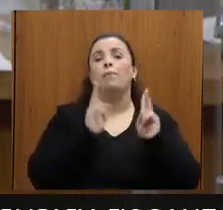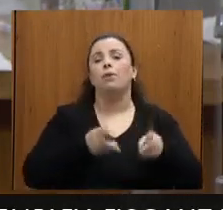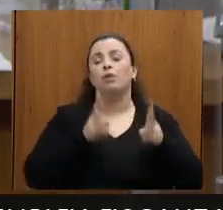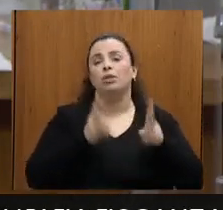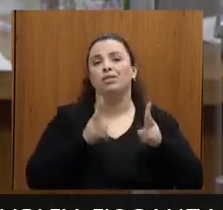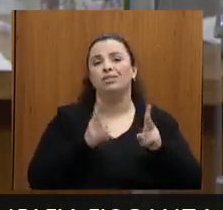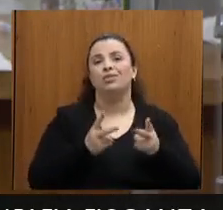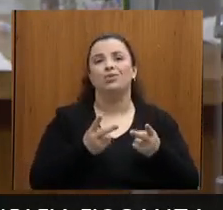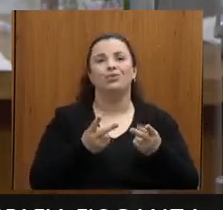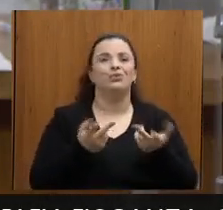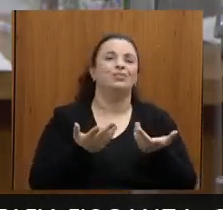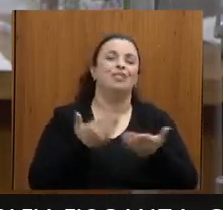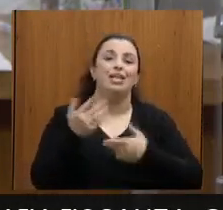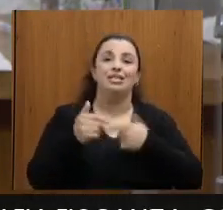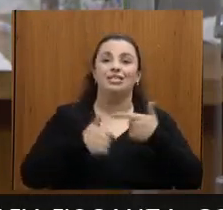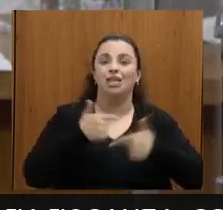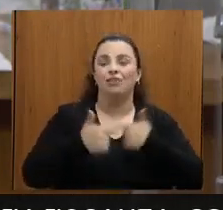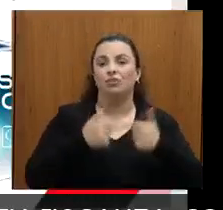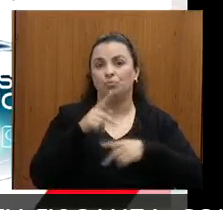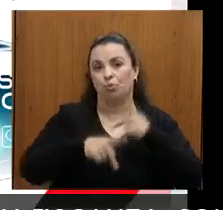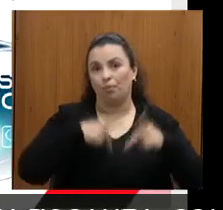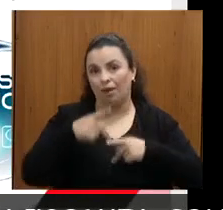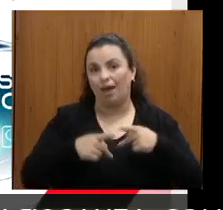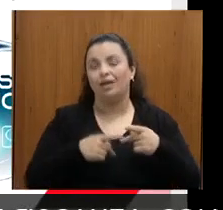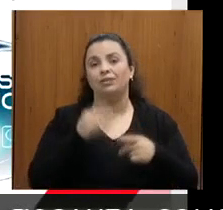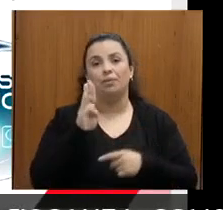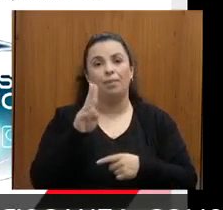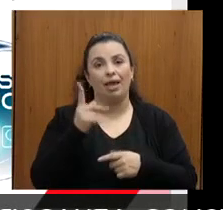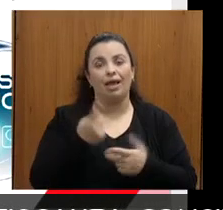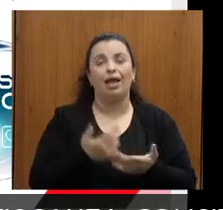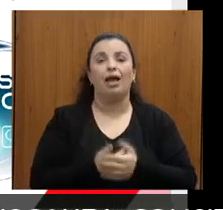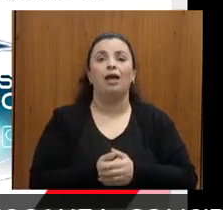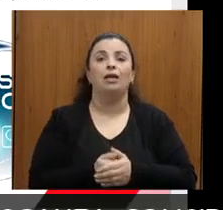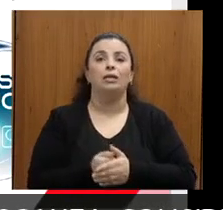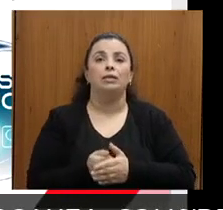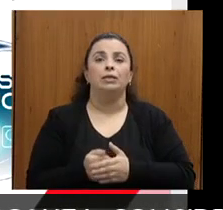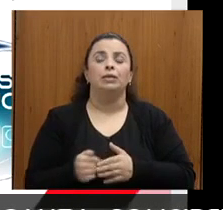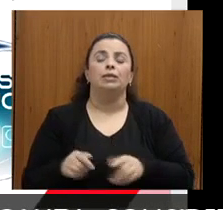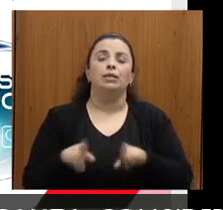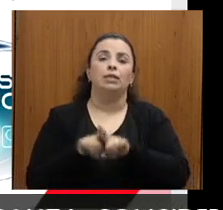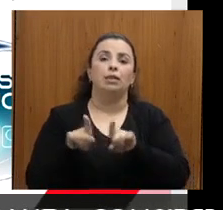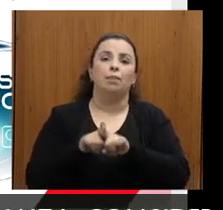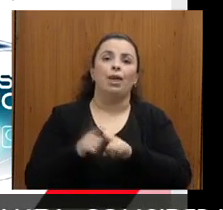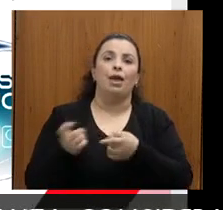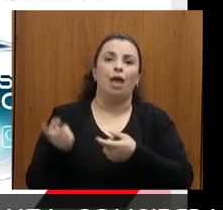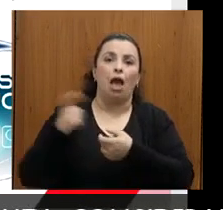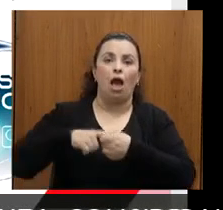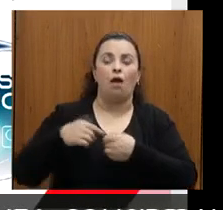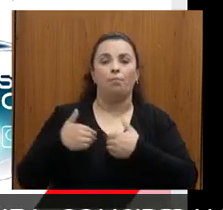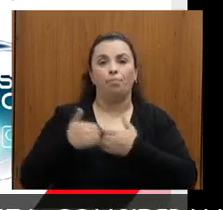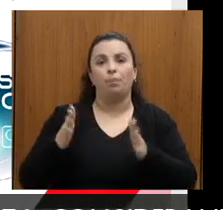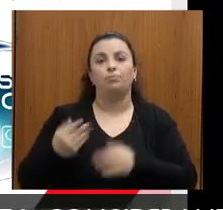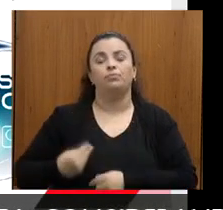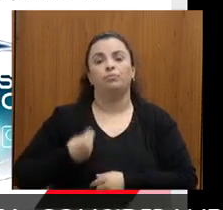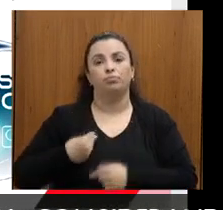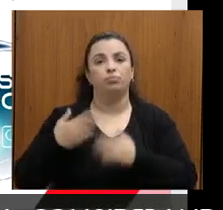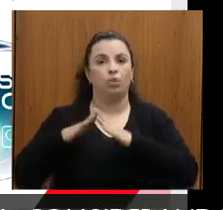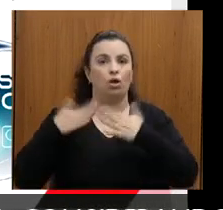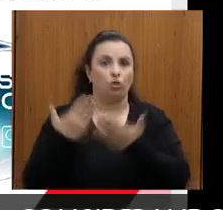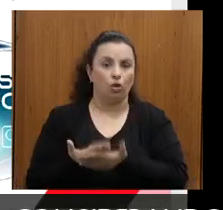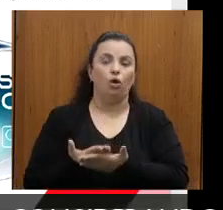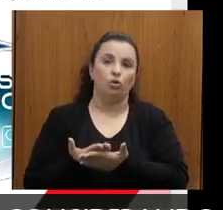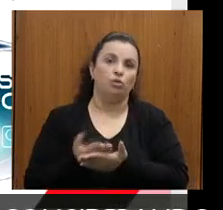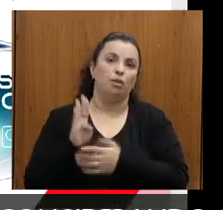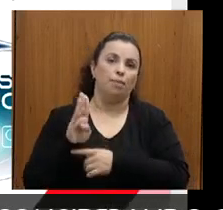treinamento de mais de 6.500 empregados para a volta às aulas em 323 escolas de Belo Horizonte, a distribuição